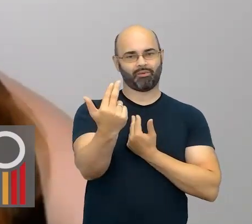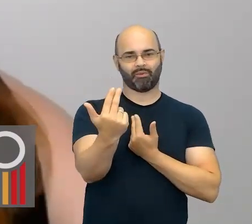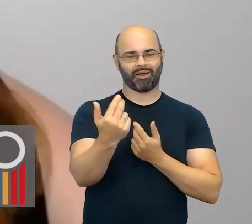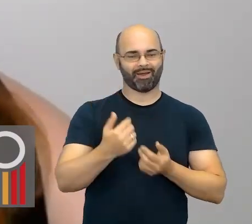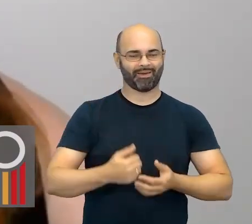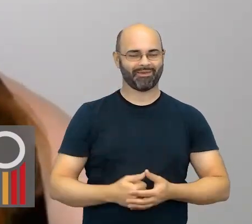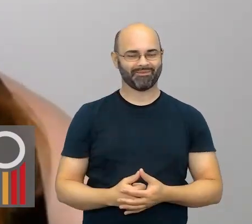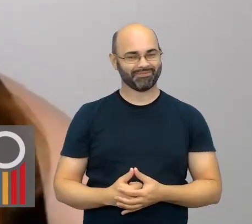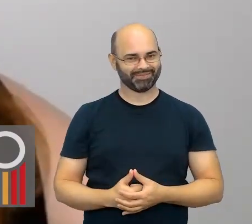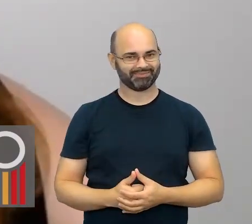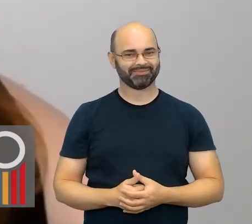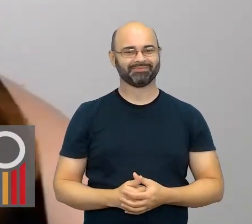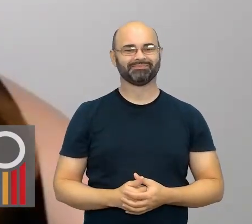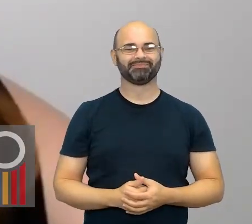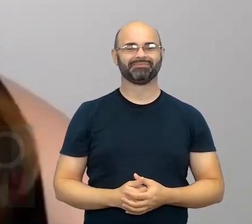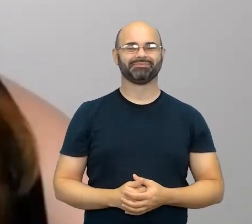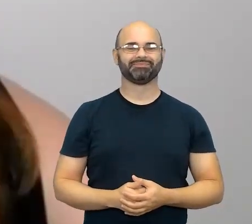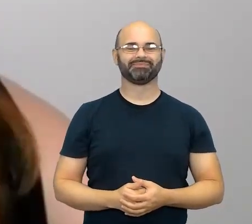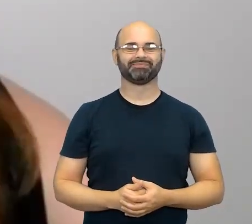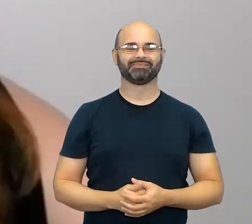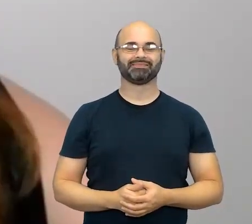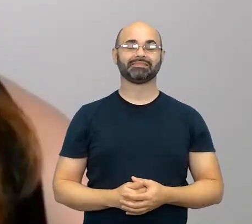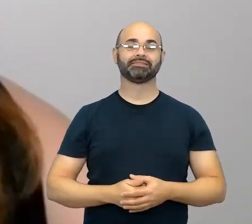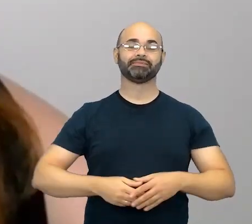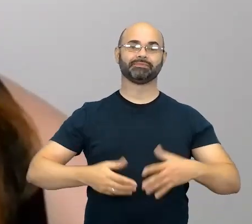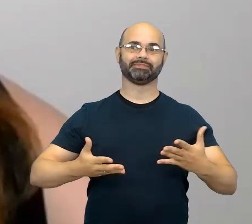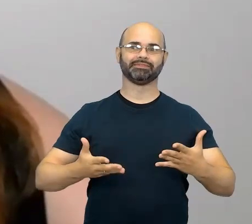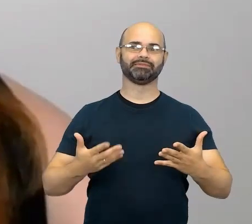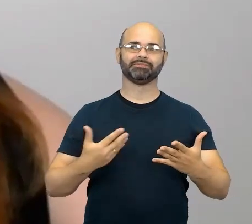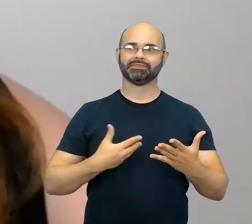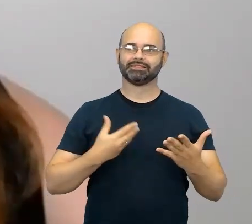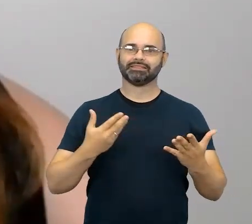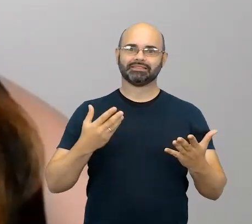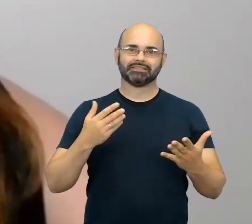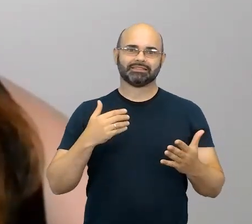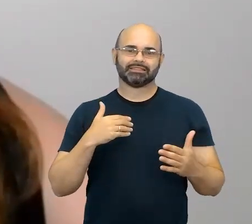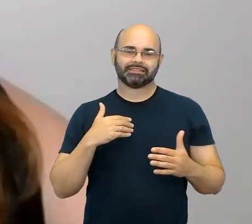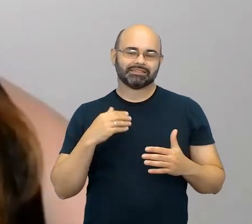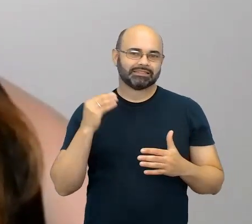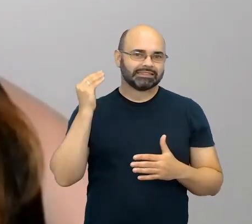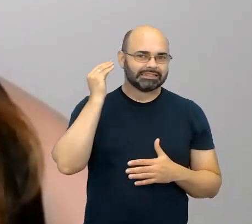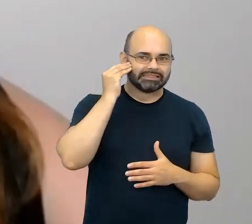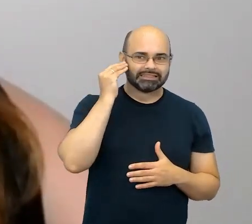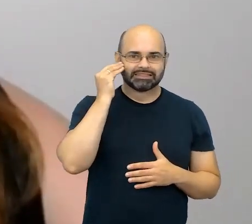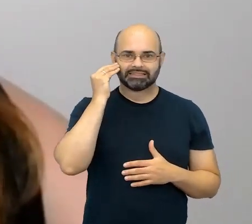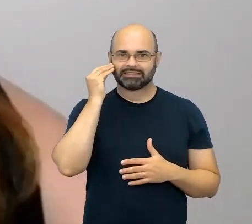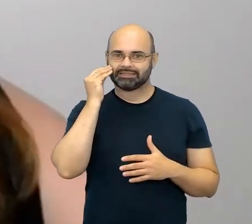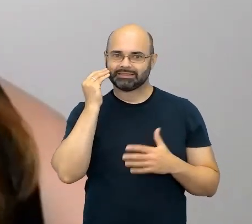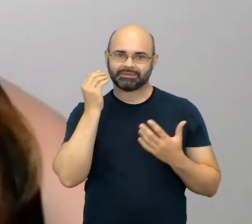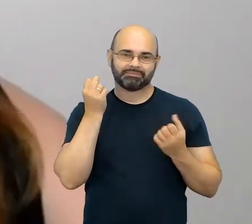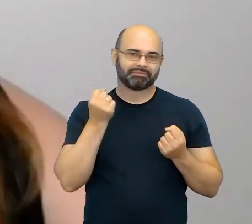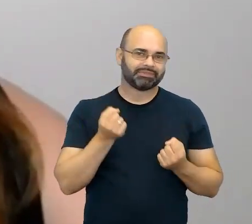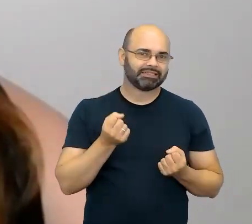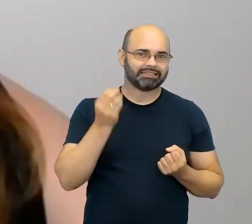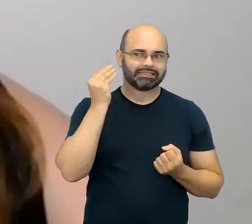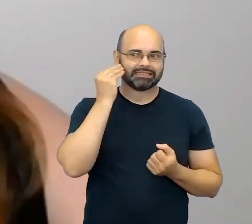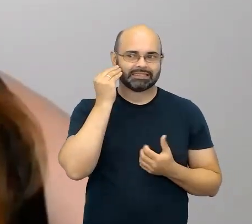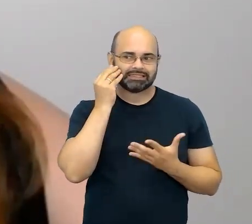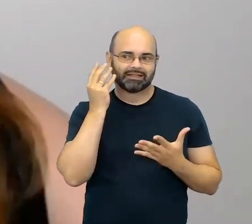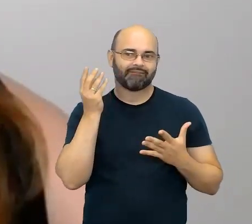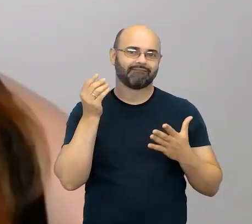é? É um grande desafio estar enfrentando essa nova